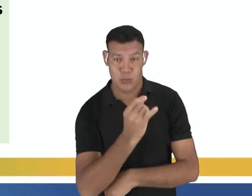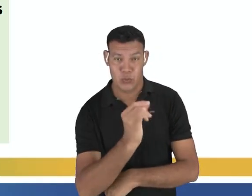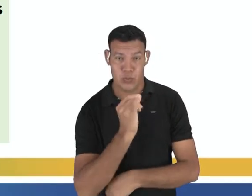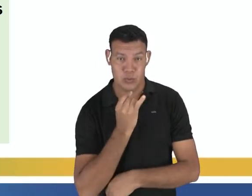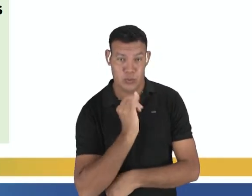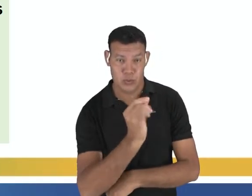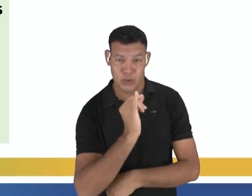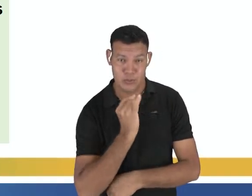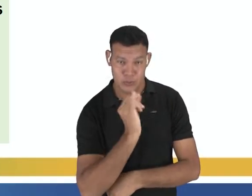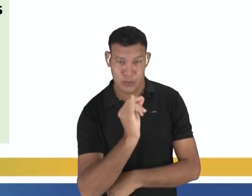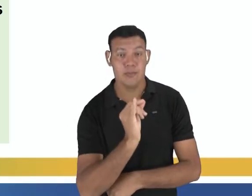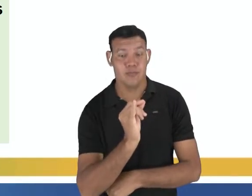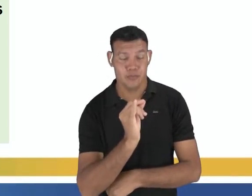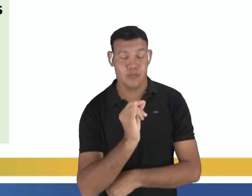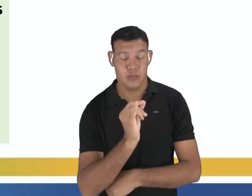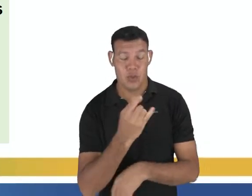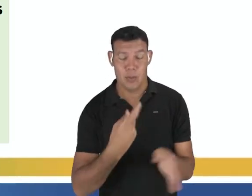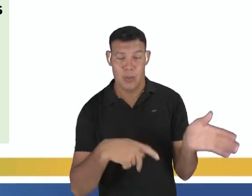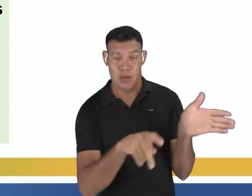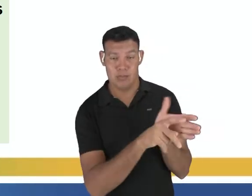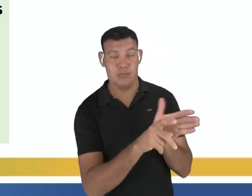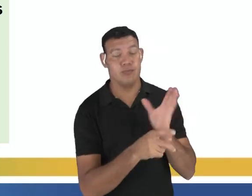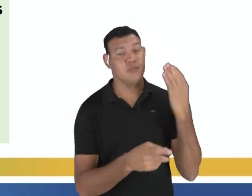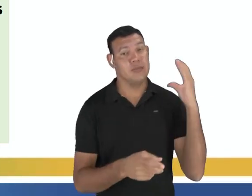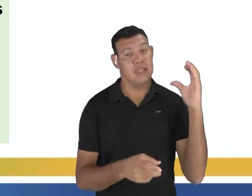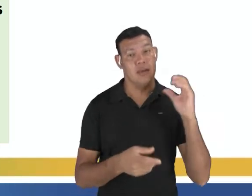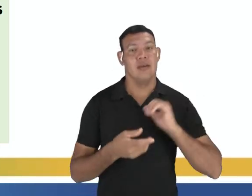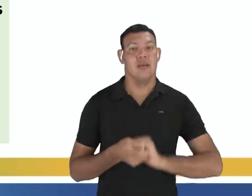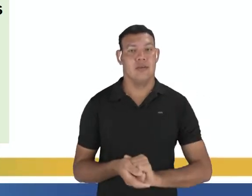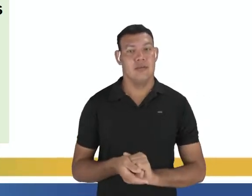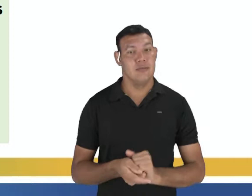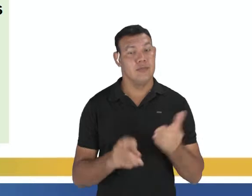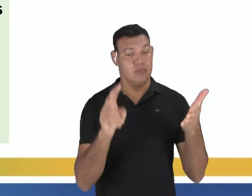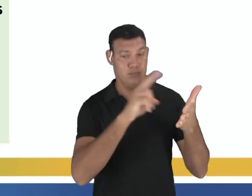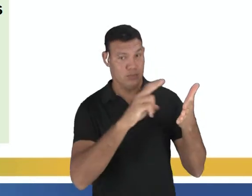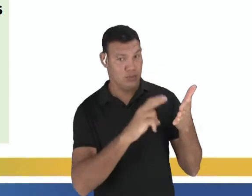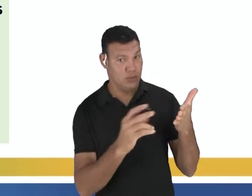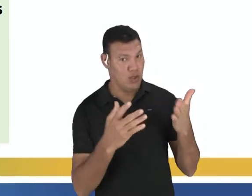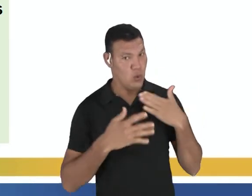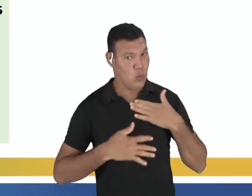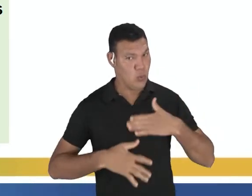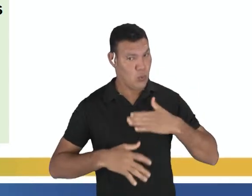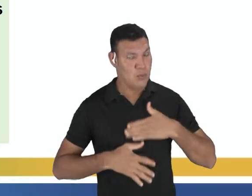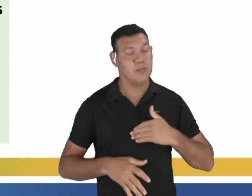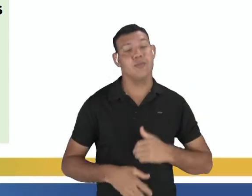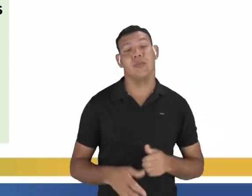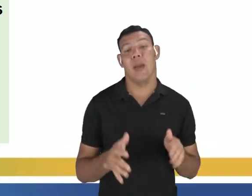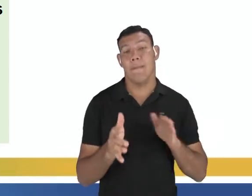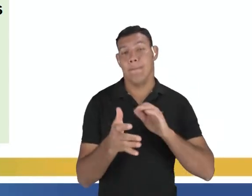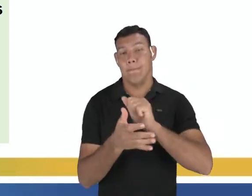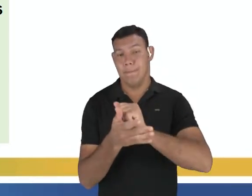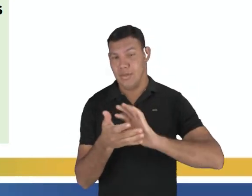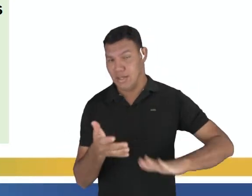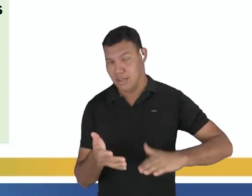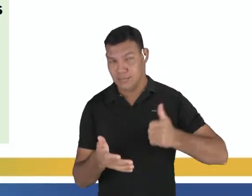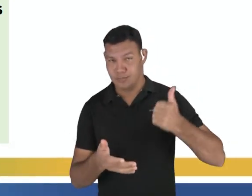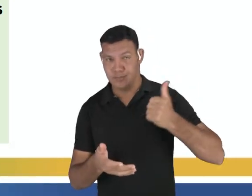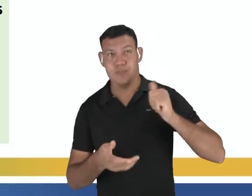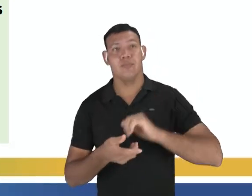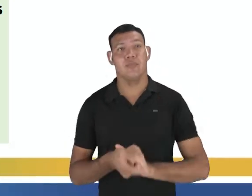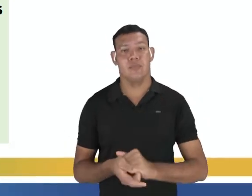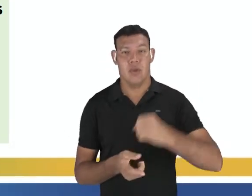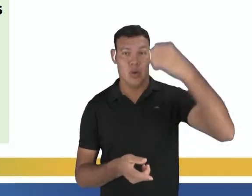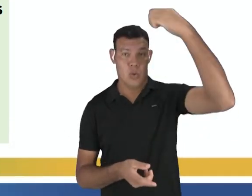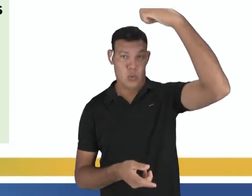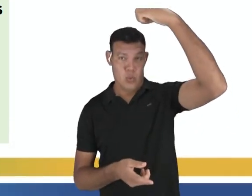está dentro do componente ciências, tá? Vamos ler ali com bastante atenção. Primeira questão. Uma lâmpada incandescente de